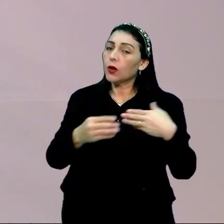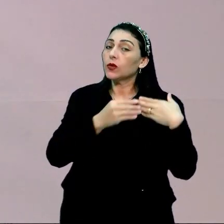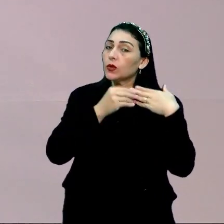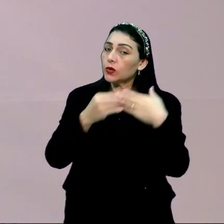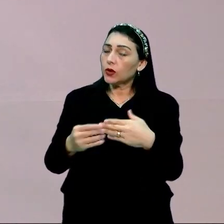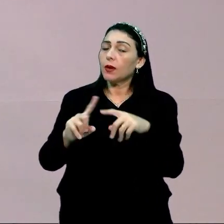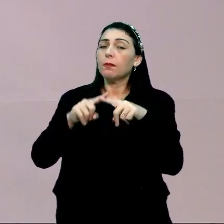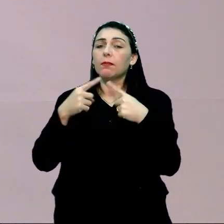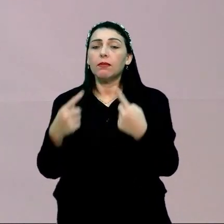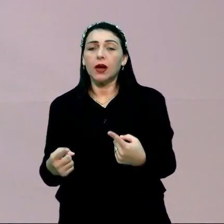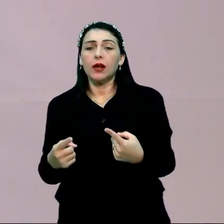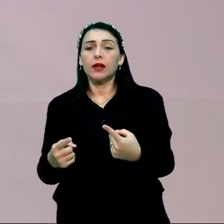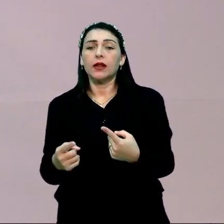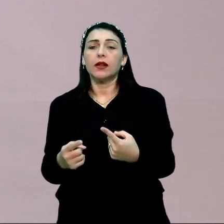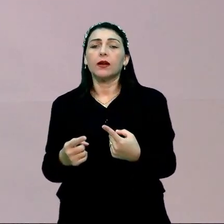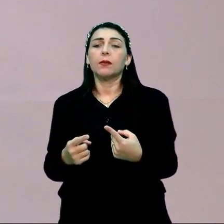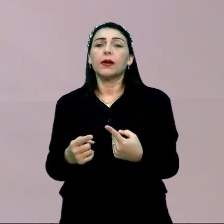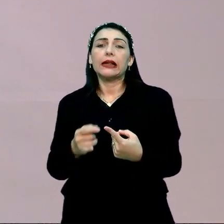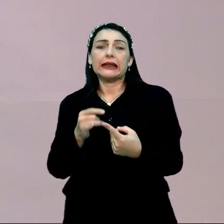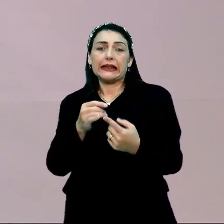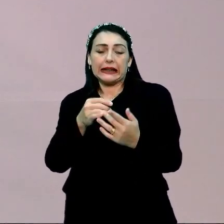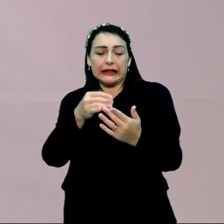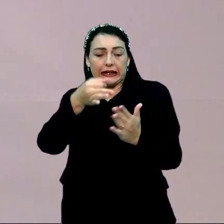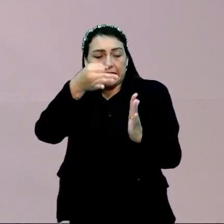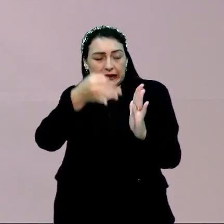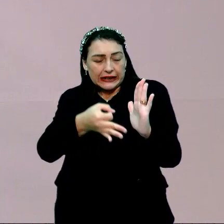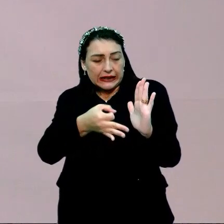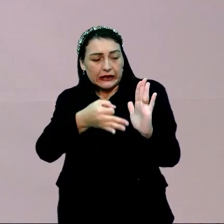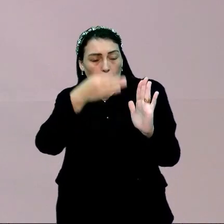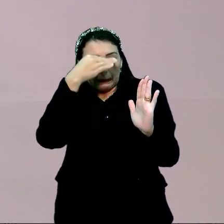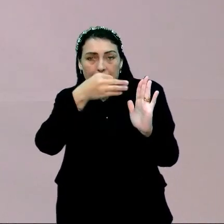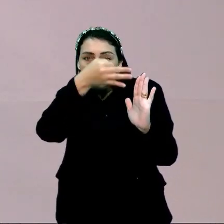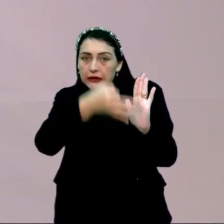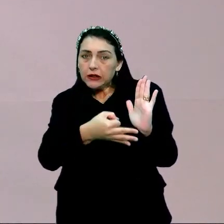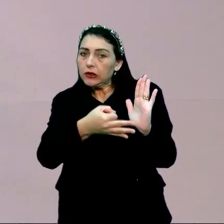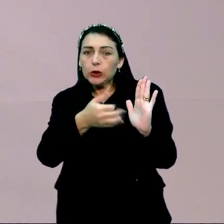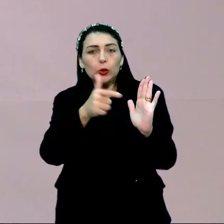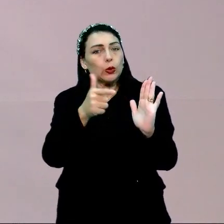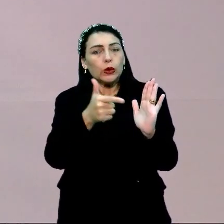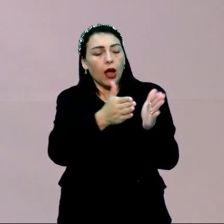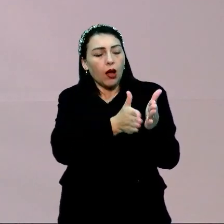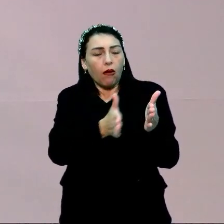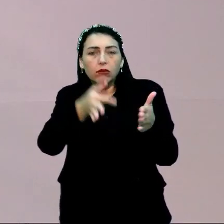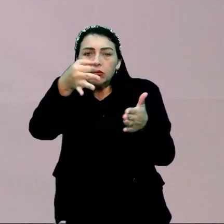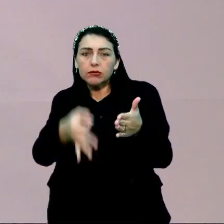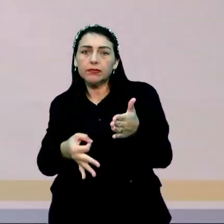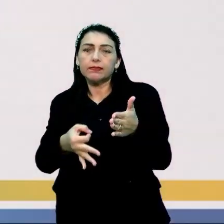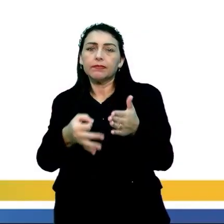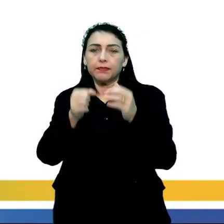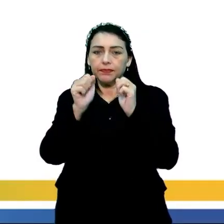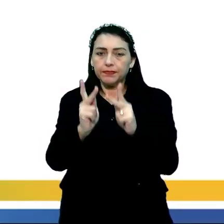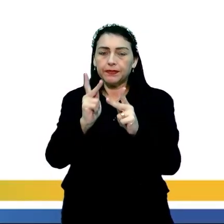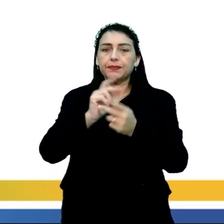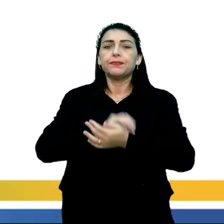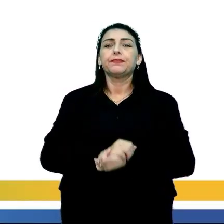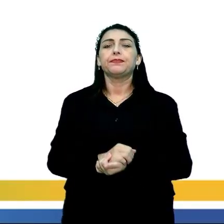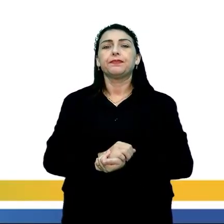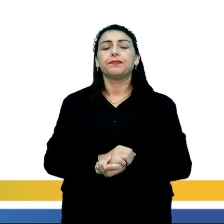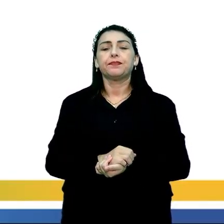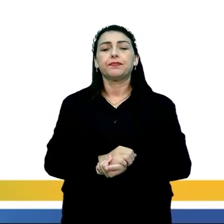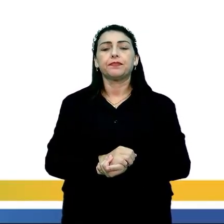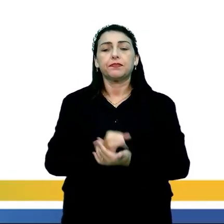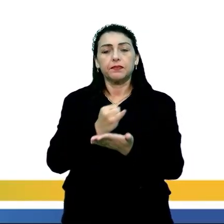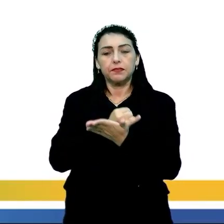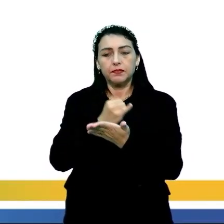tem a liberdade, tá? Você não é obrigada a seguir a risca. Não existe uma ordem certa para isso, tá ok?